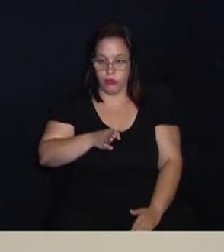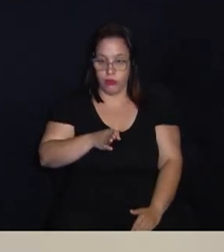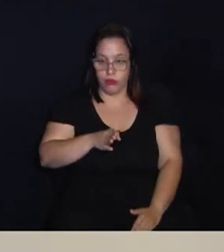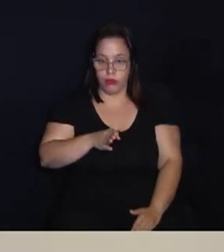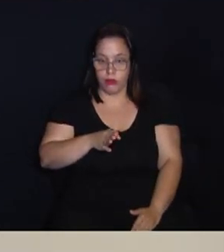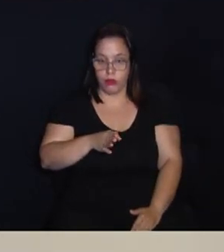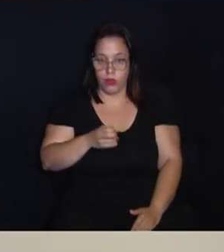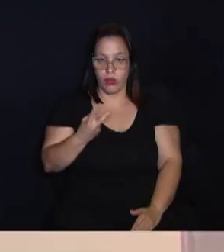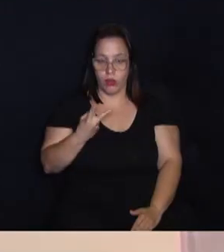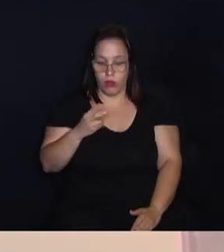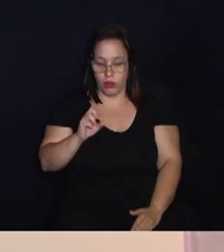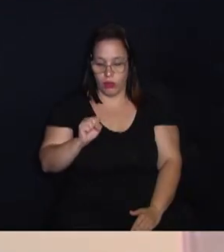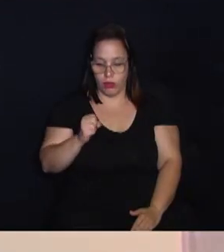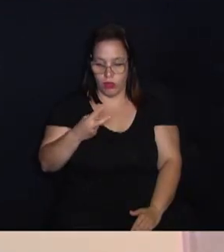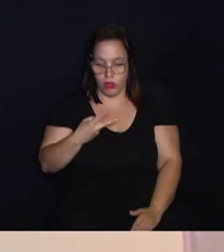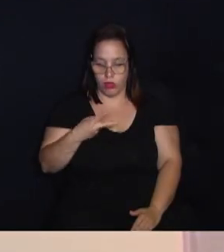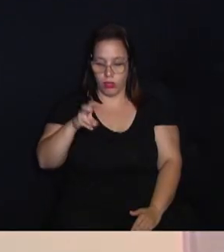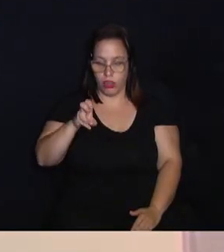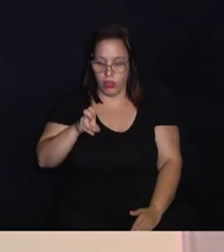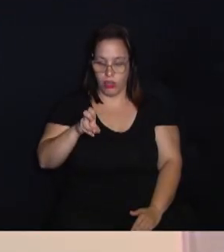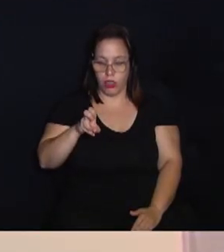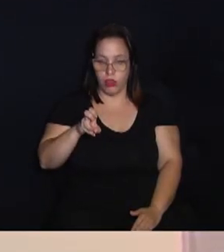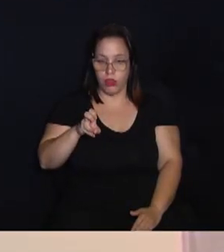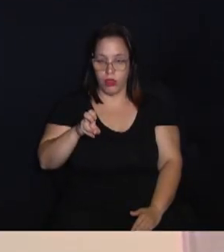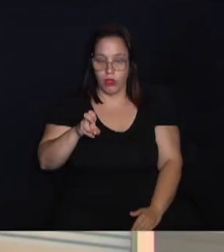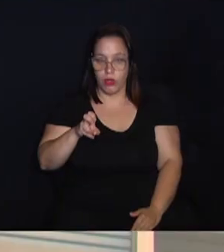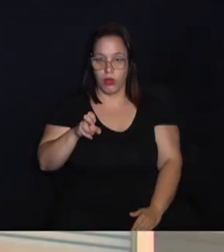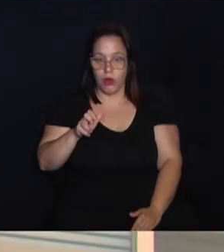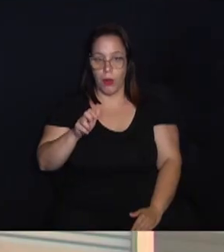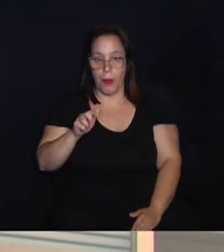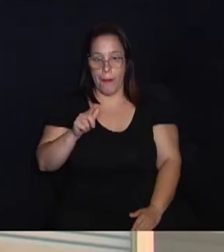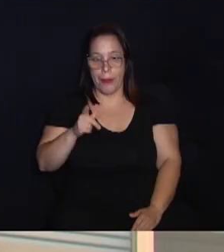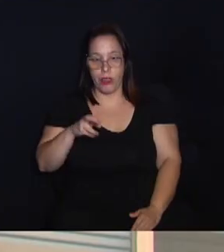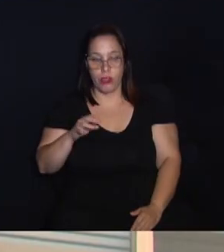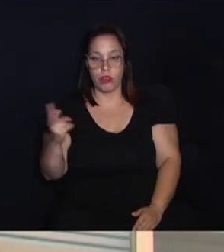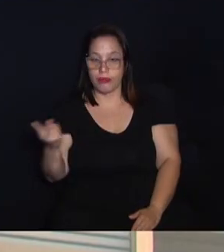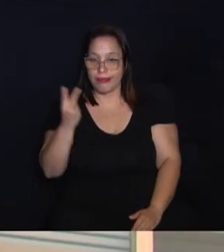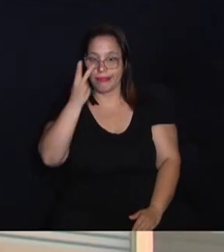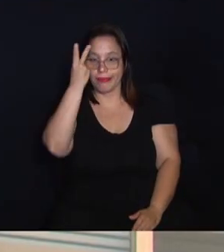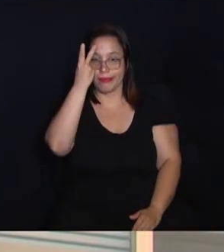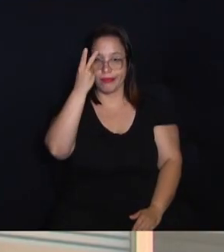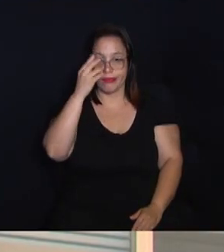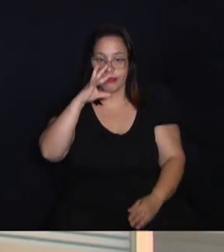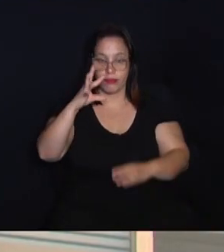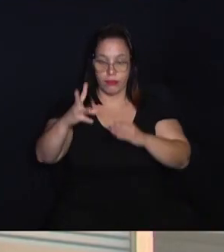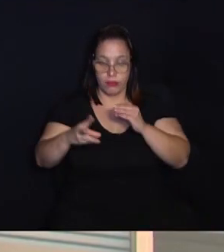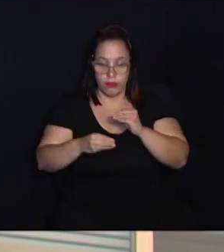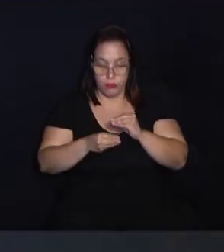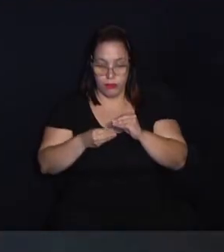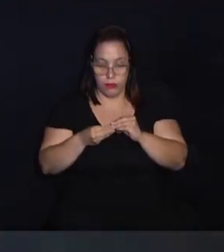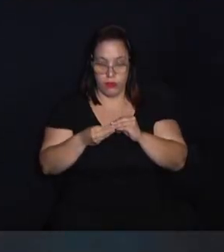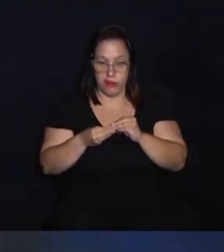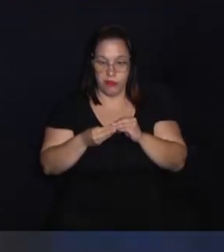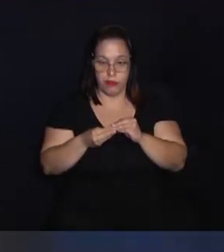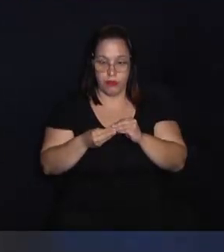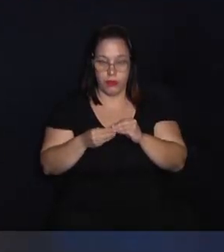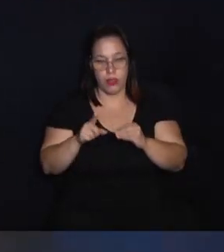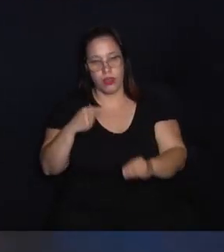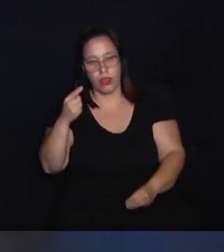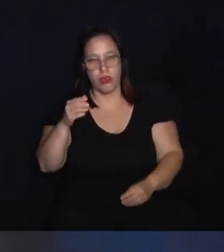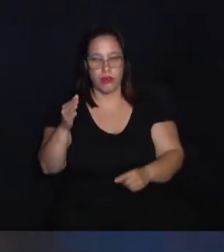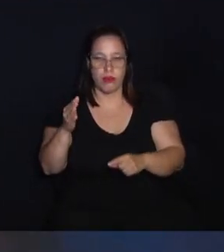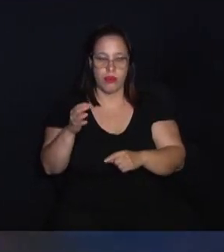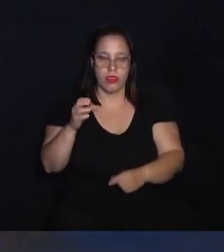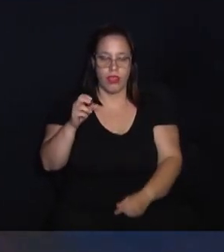para 2025 estão a personalização, a valorização da sustentabilidade e do bem-estar, além da